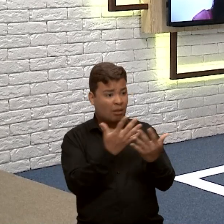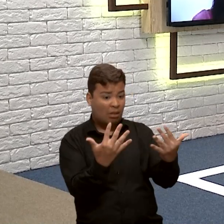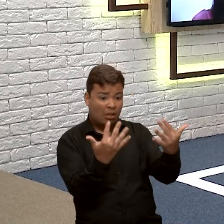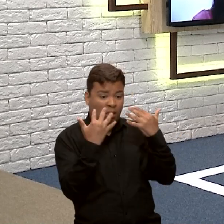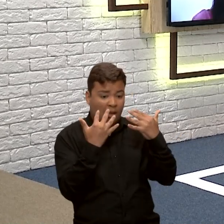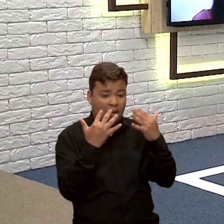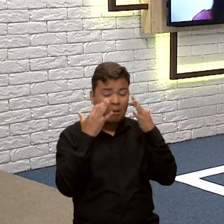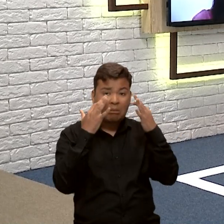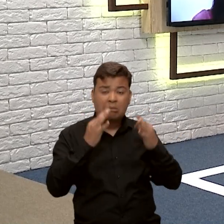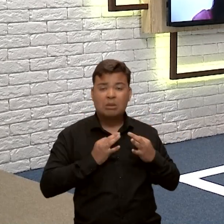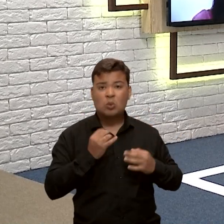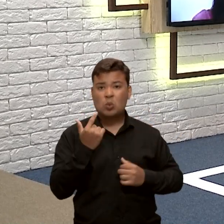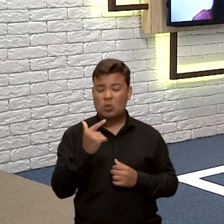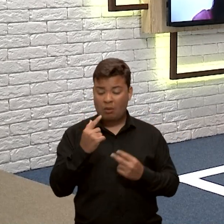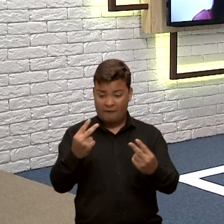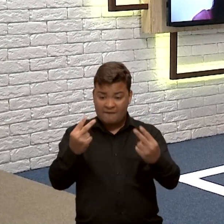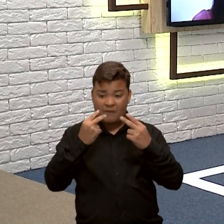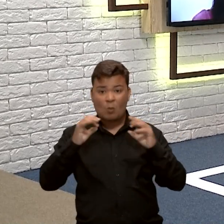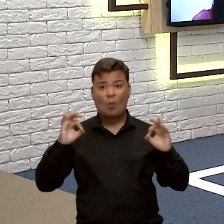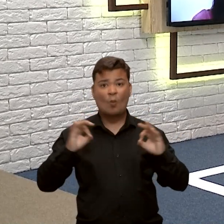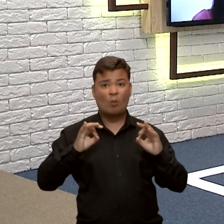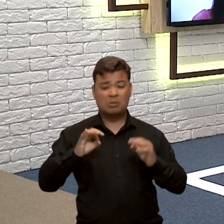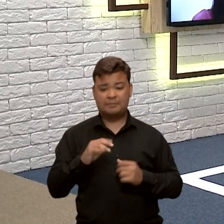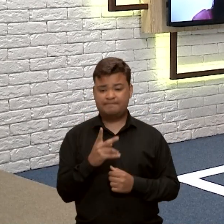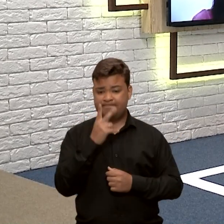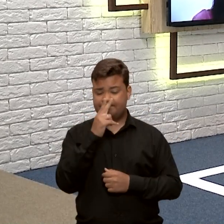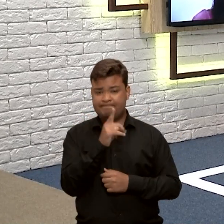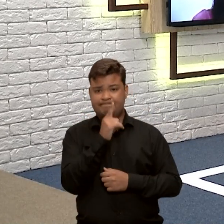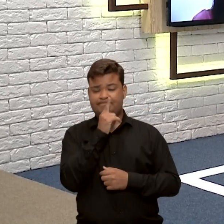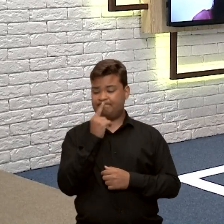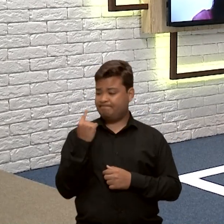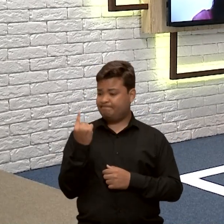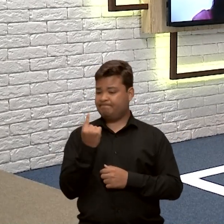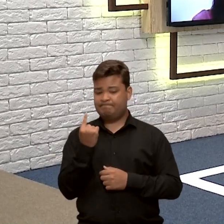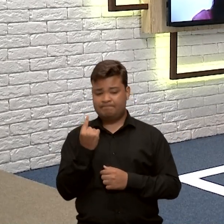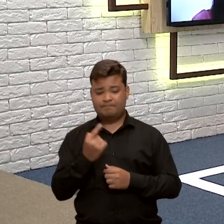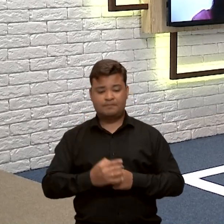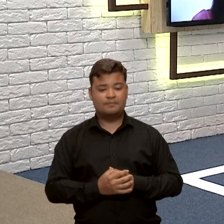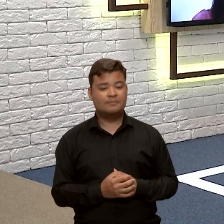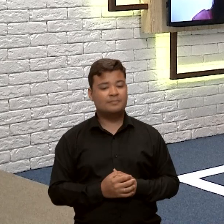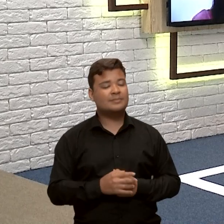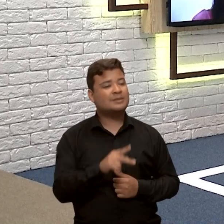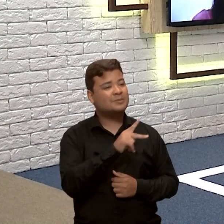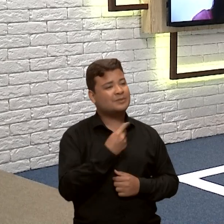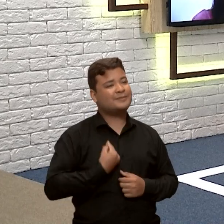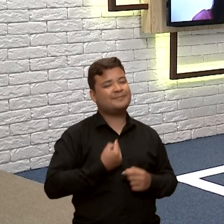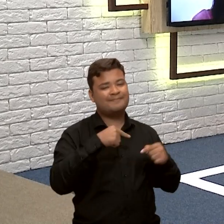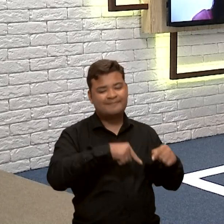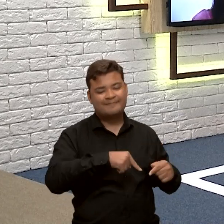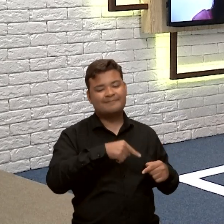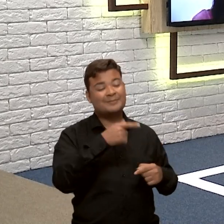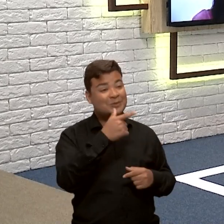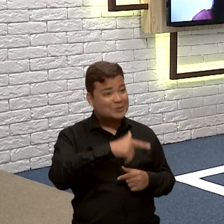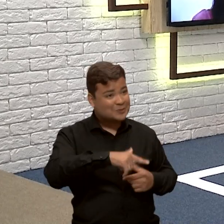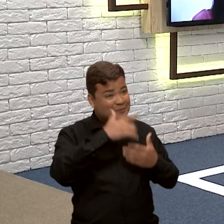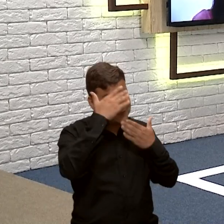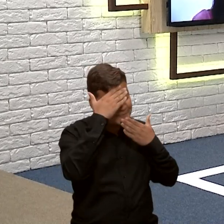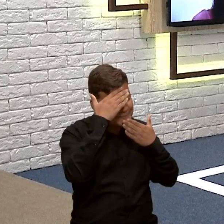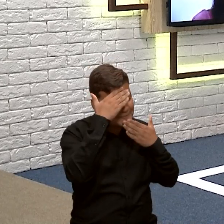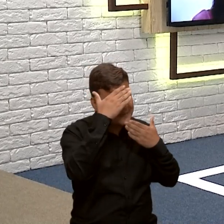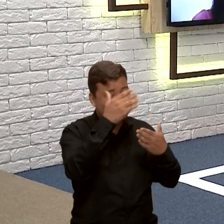é isolada. Bom, professora, queria agradecer a sua presença novamente aqui na TV, sempre uma grande